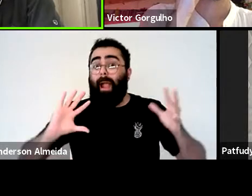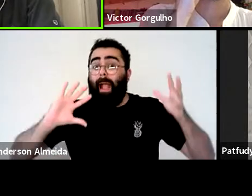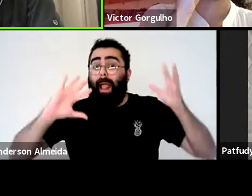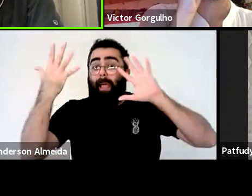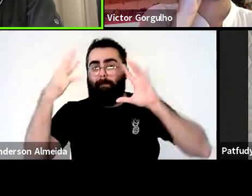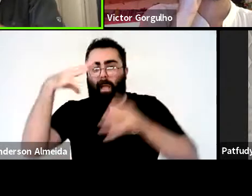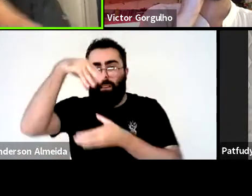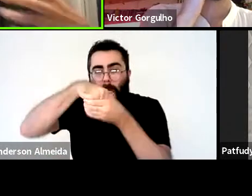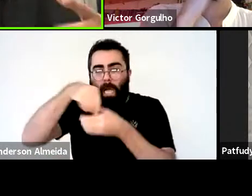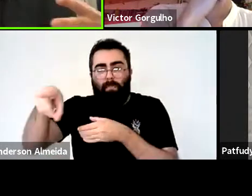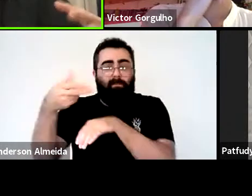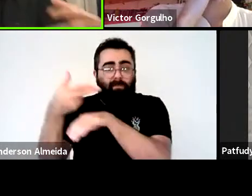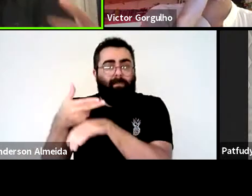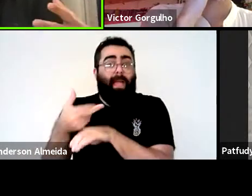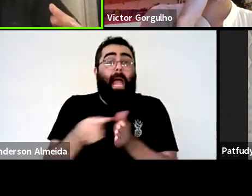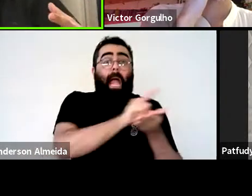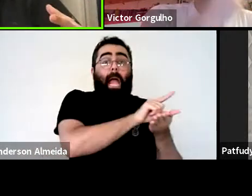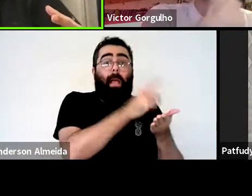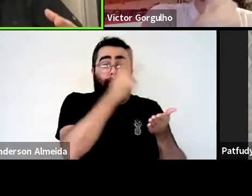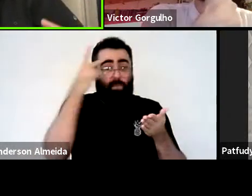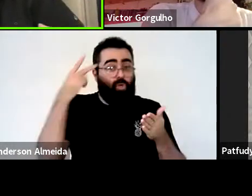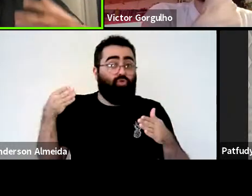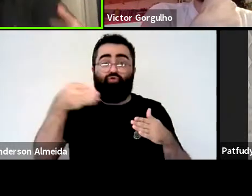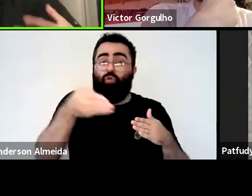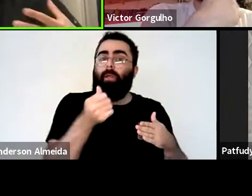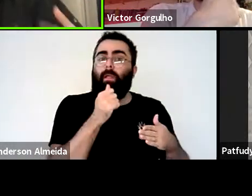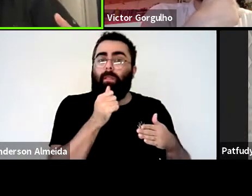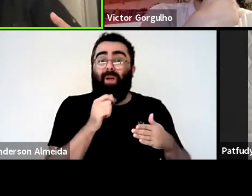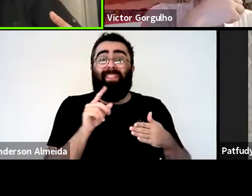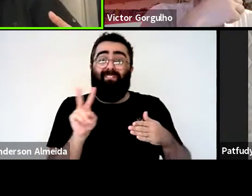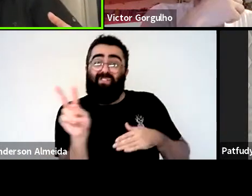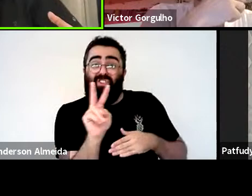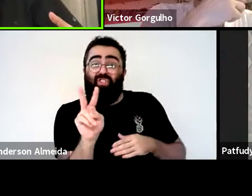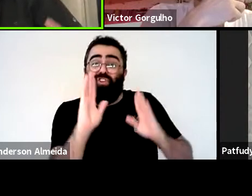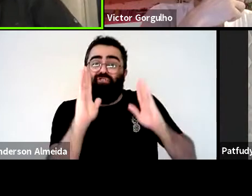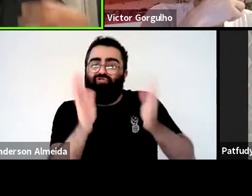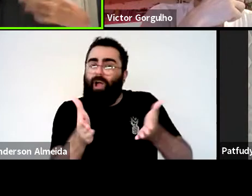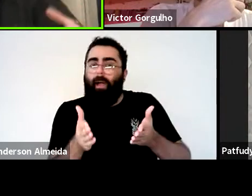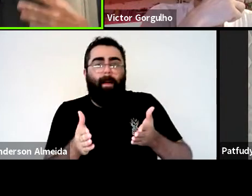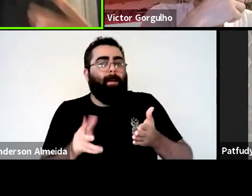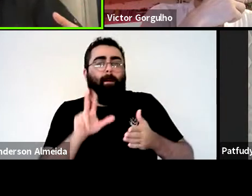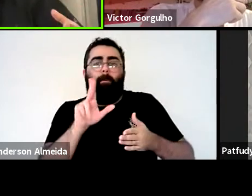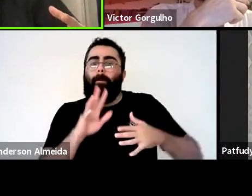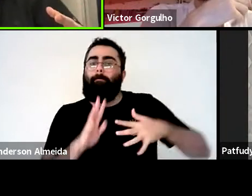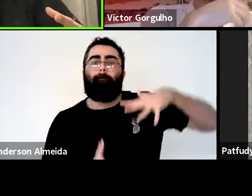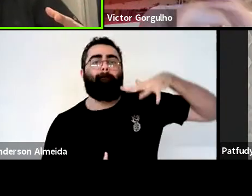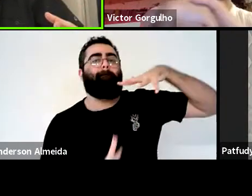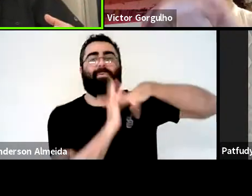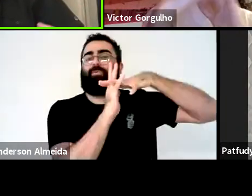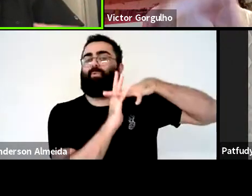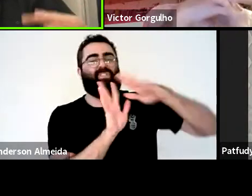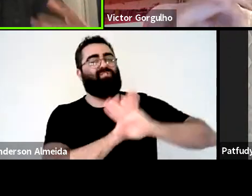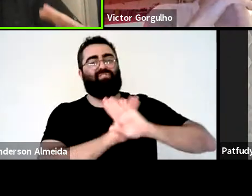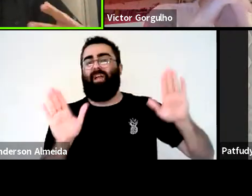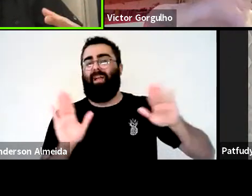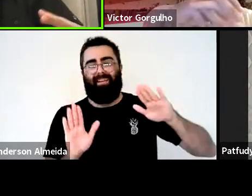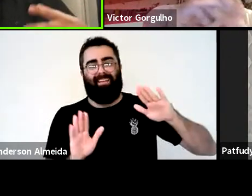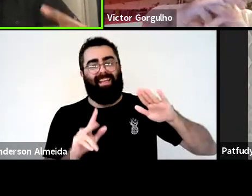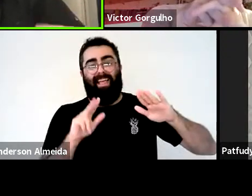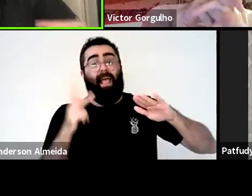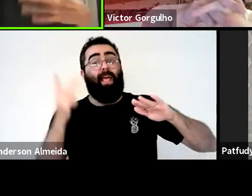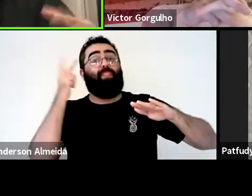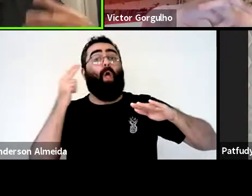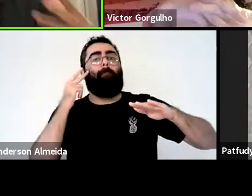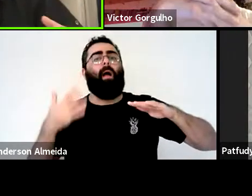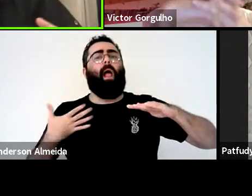antes mesmo do público chegar, justamente há uma saturação, então é preciso saturar o espaço, né? Então já está acontecendo. Mas a condição, então